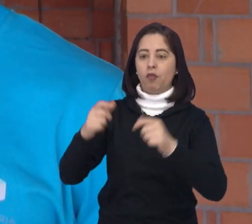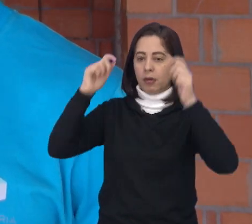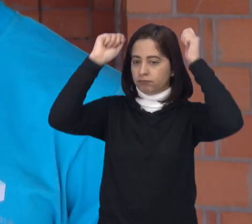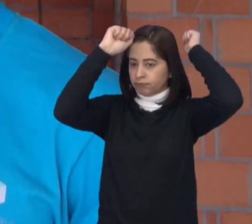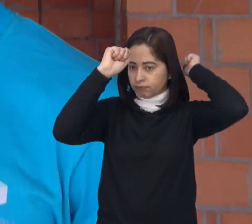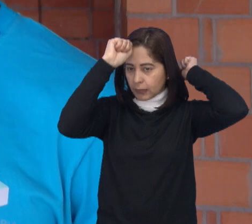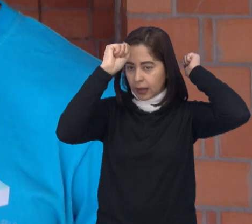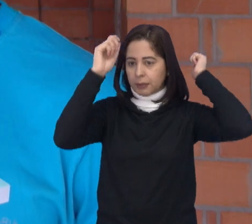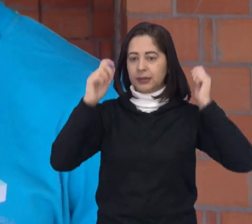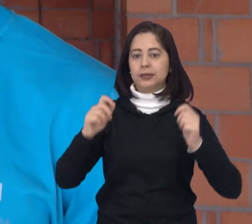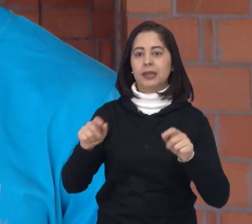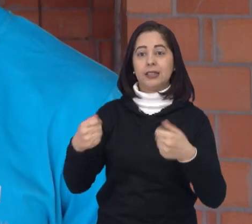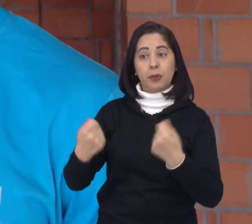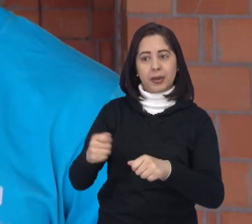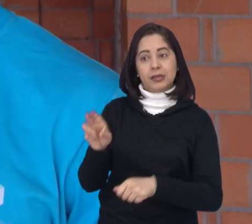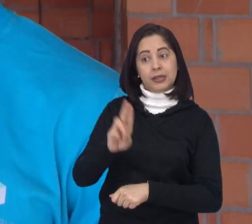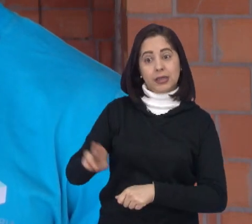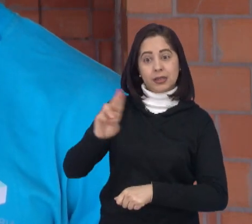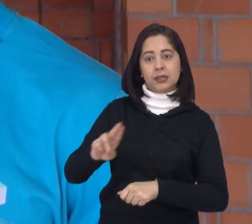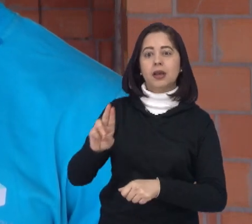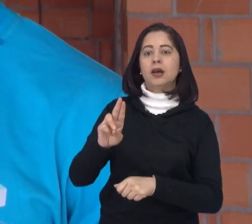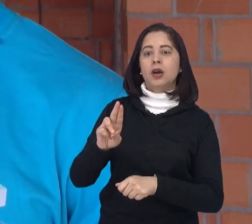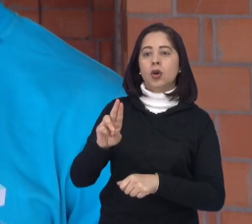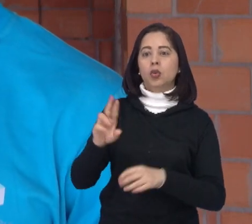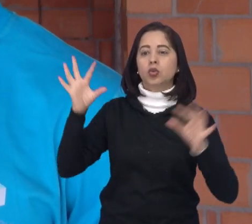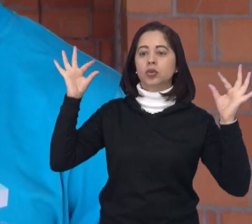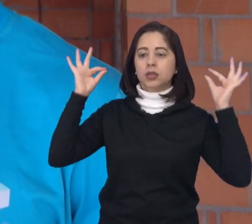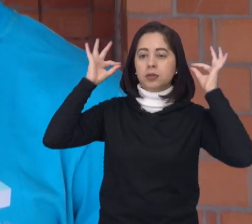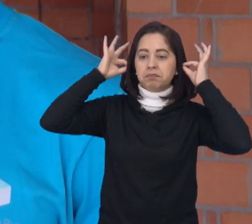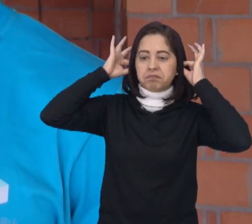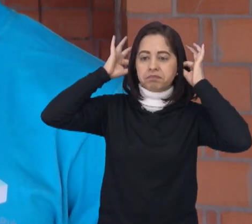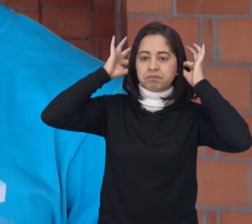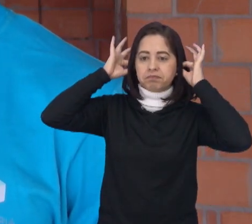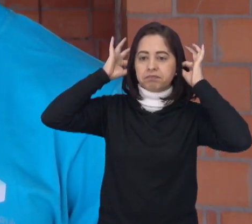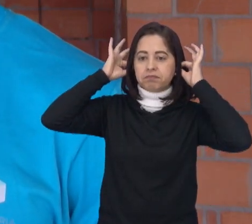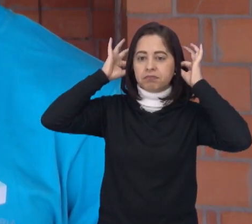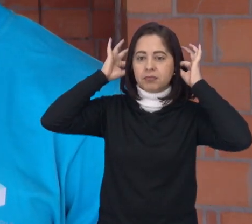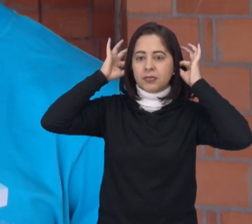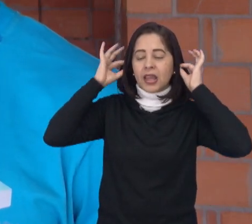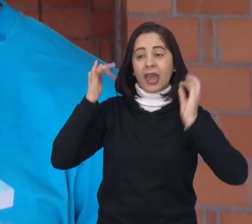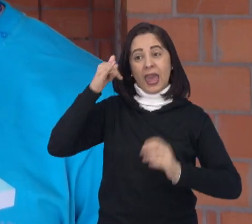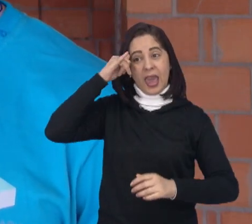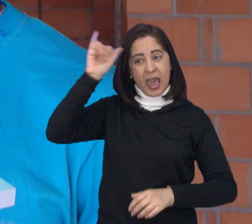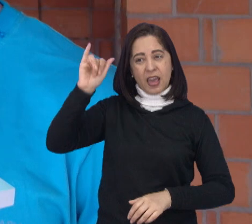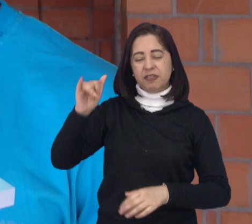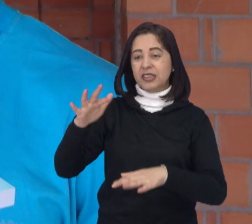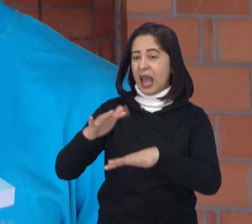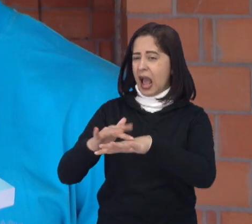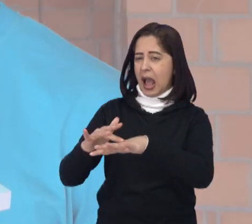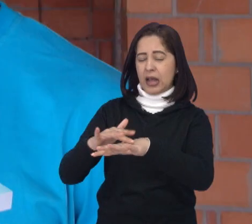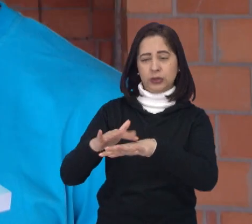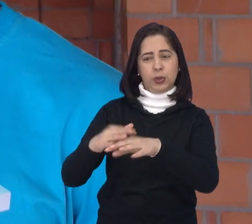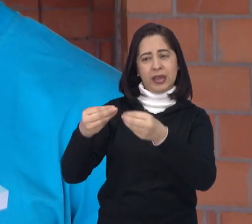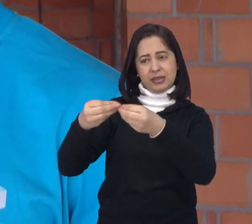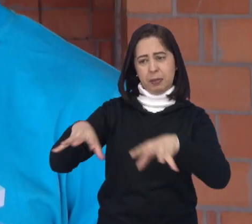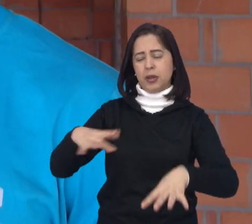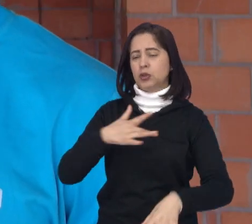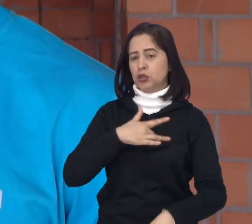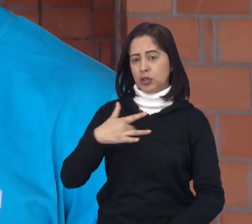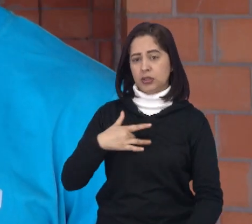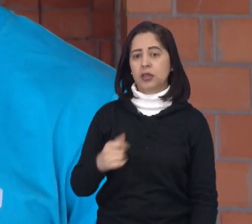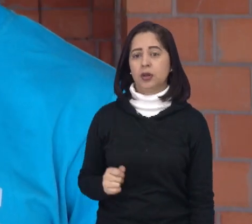é muito barulhenta, então é importante usar o protetor auricular para evitar qualquer tipo de dano para nós mesmos. Nós mesmos,